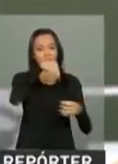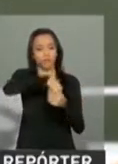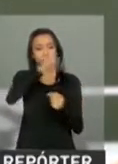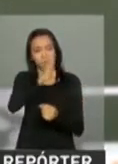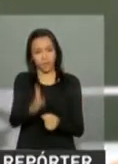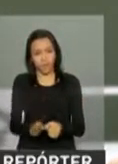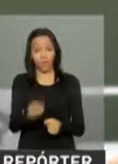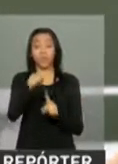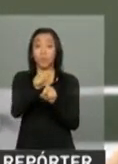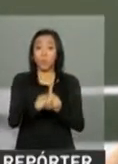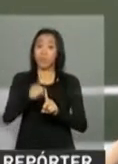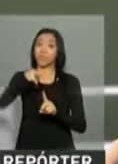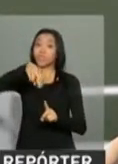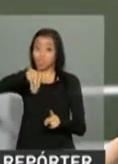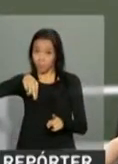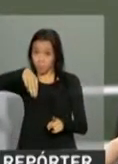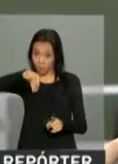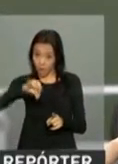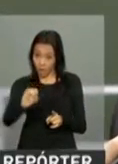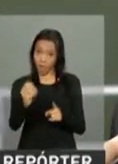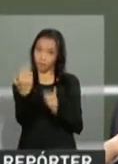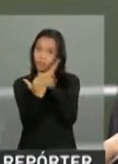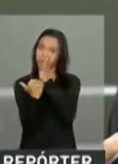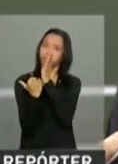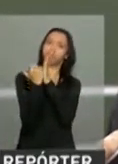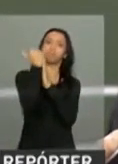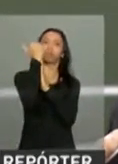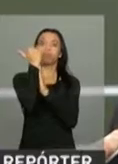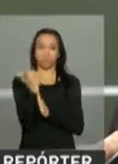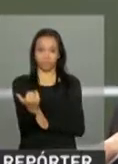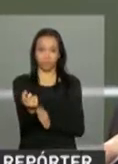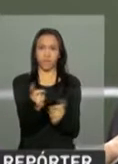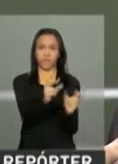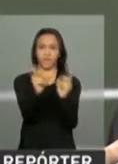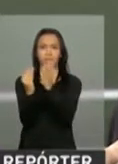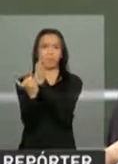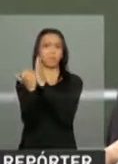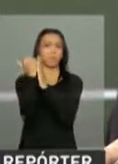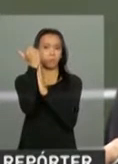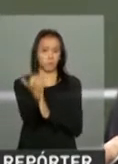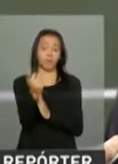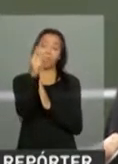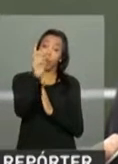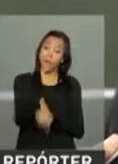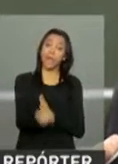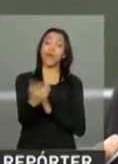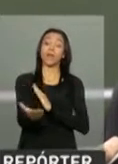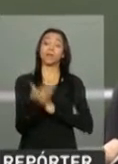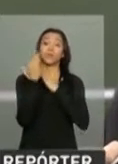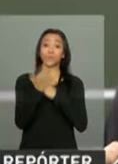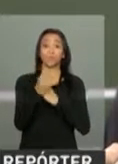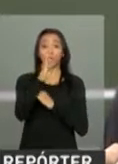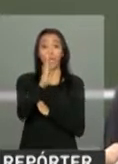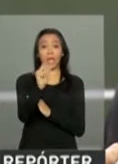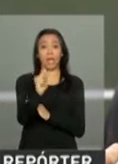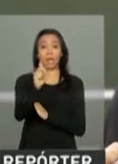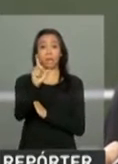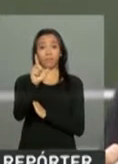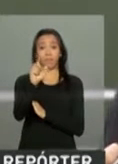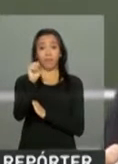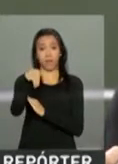até um superávit em transações correntes nem ea conta da balança comercial é uma principal conta que contribui para essa melhora do